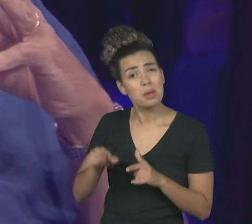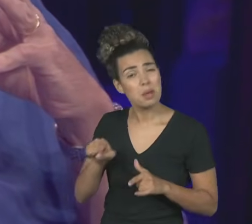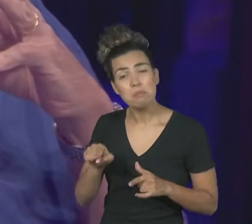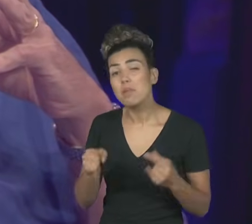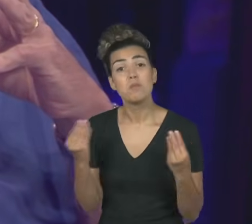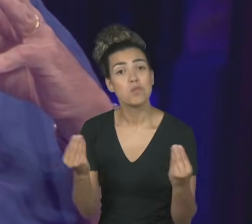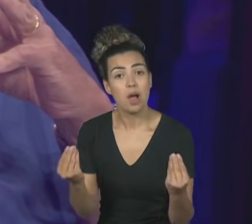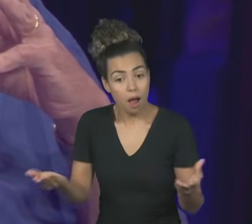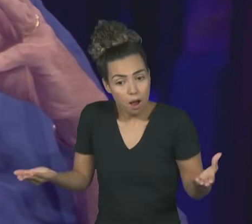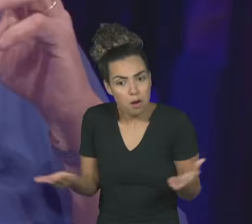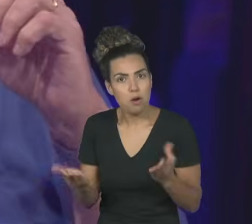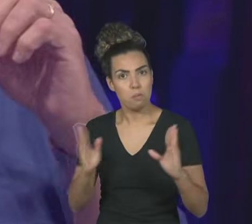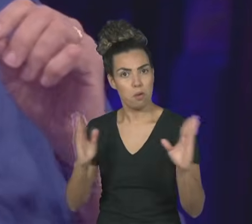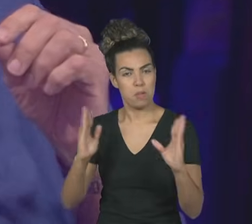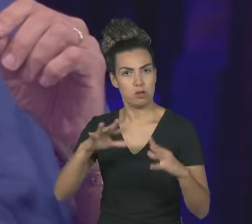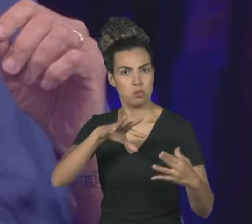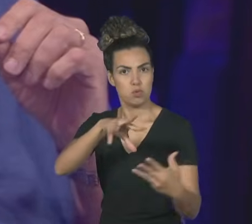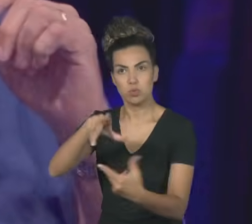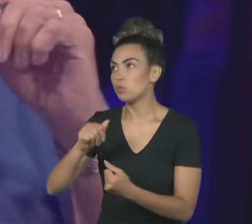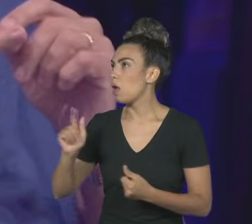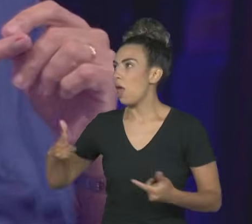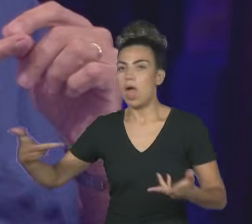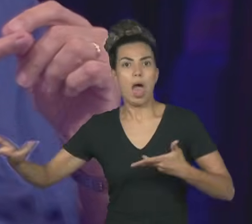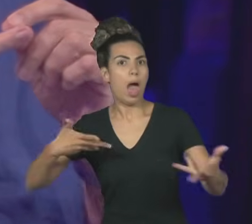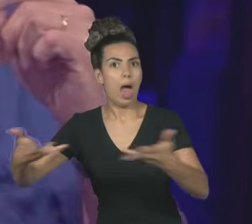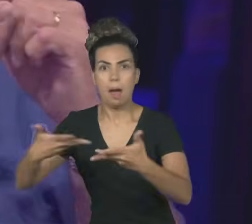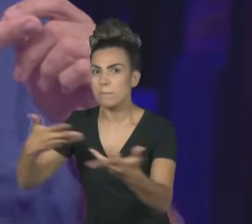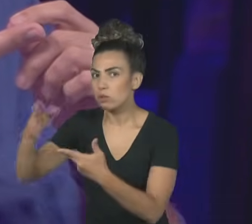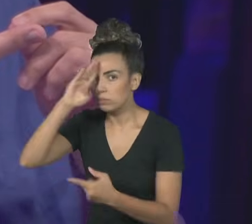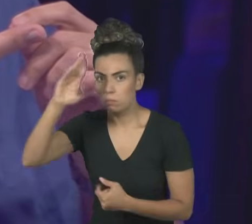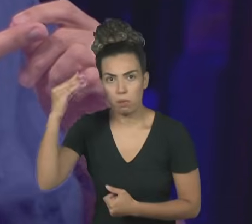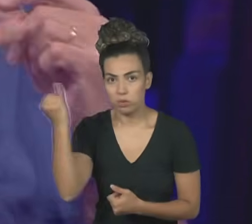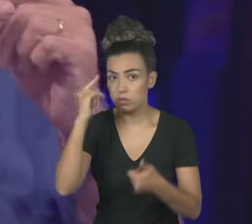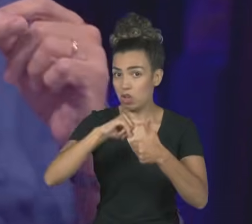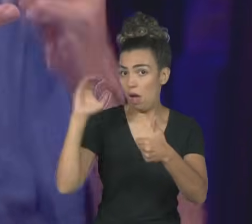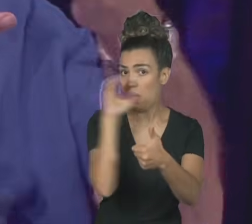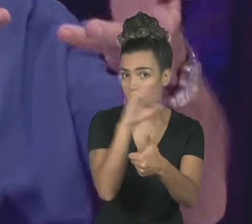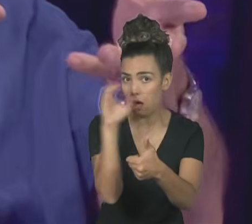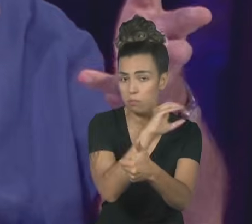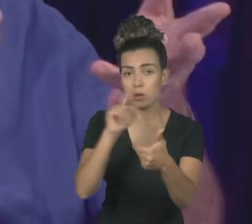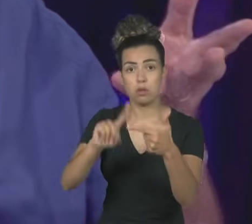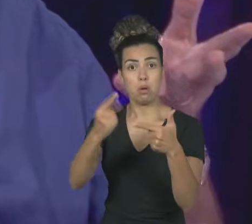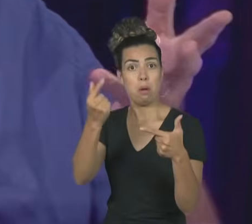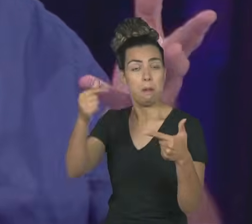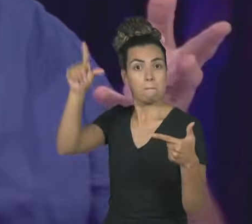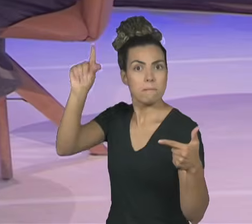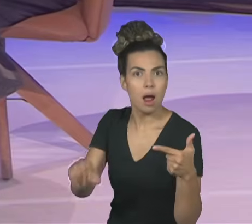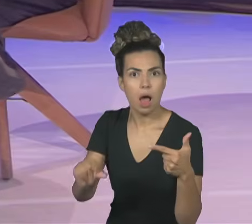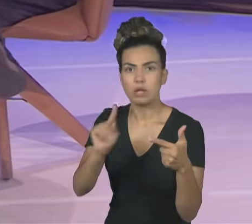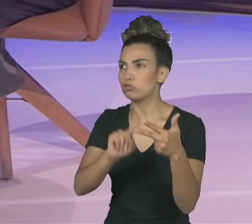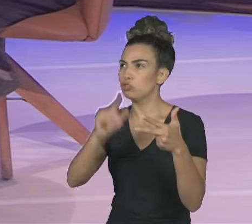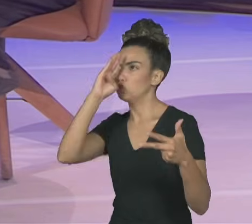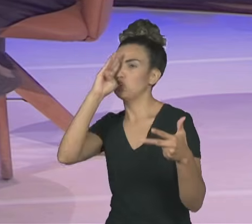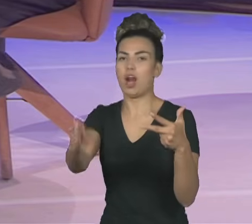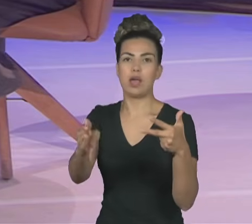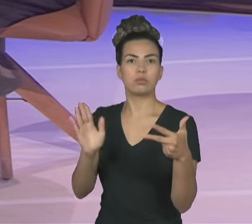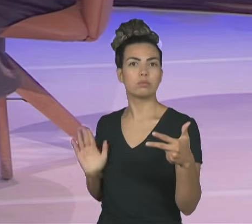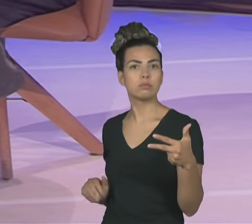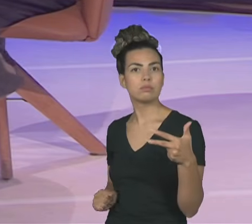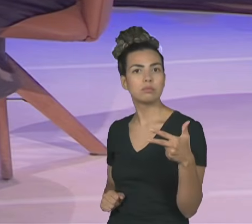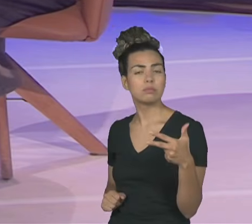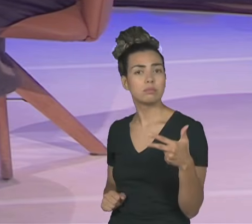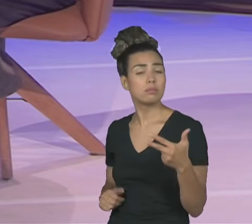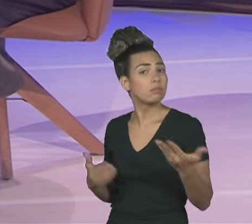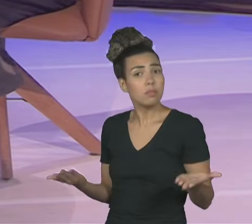para você que não pode ser mais rápido, mais barato, mais acelerado e mais diretamente ao ponto? Poucos